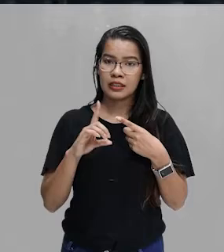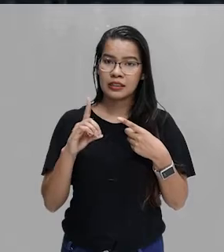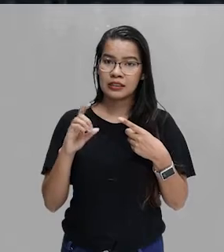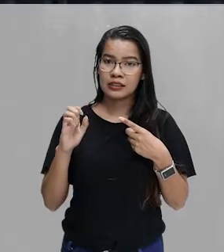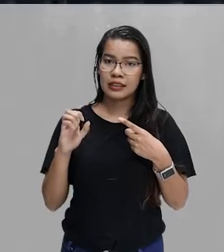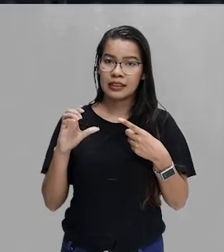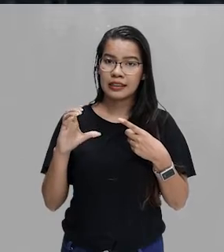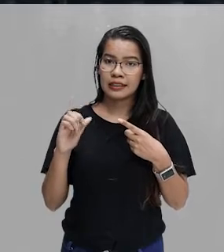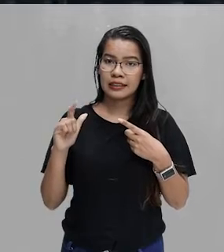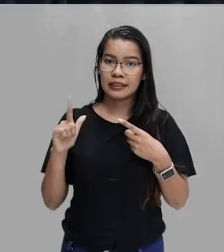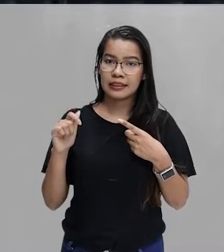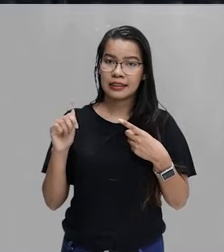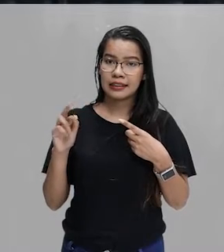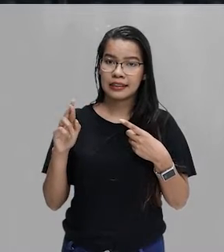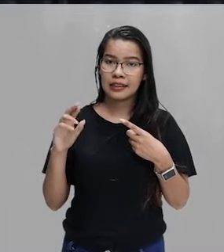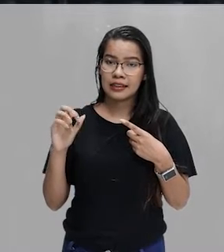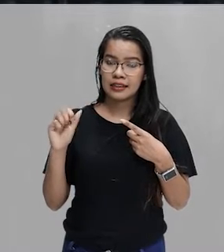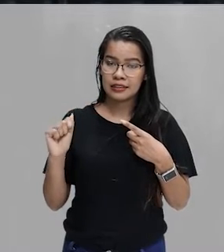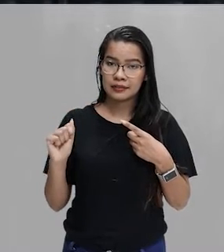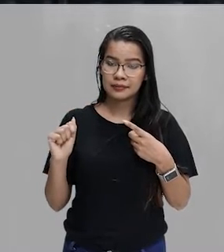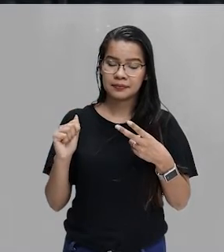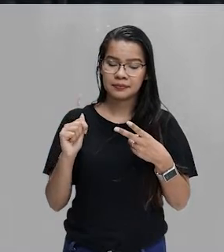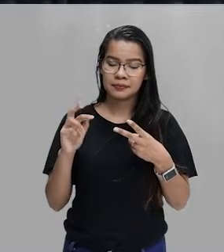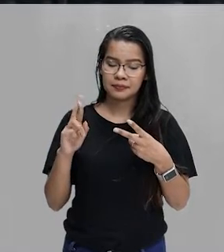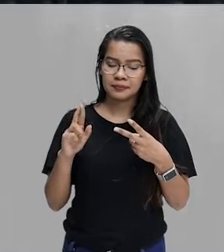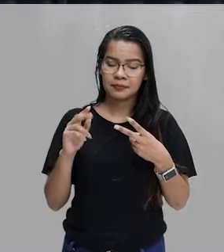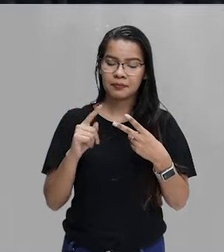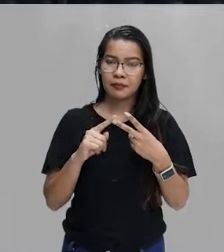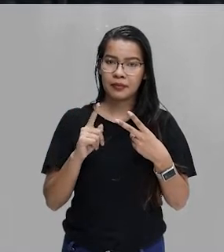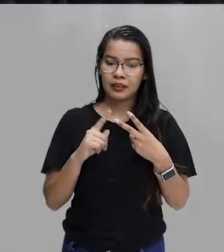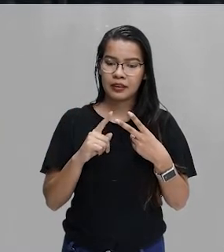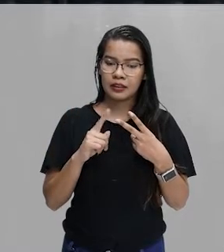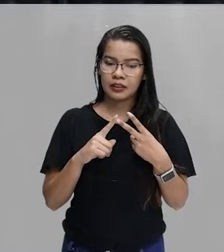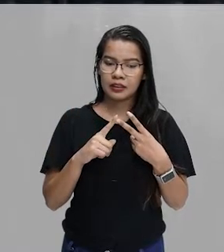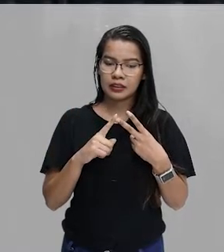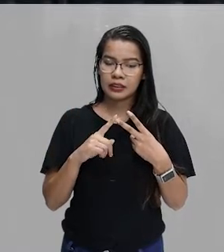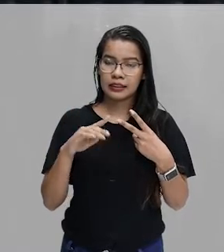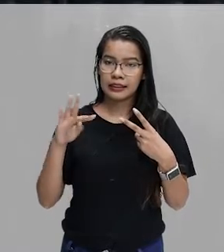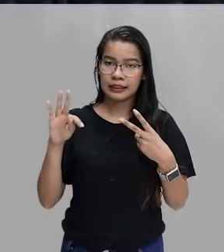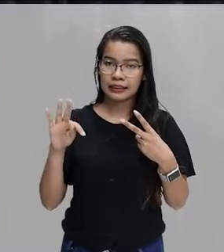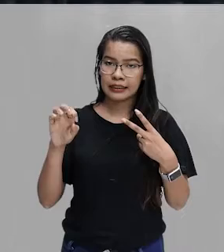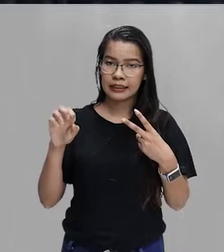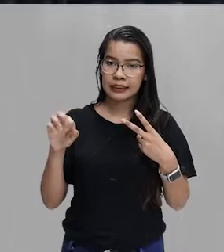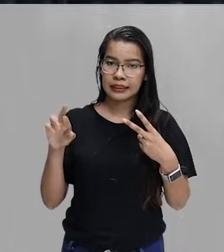Declarou-me, alguém declarou a mim, ok?